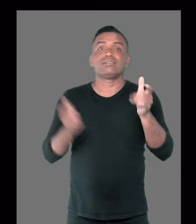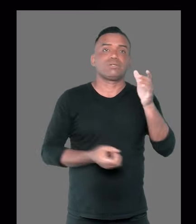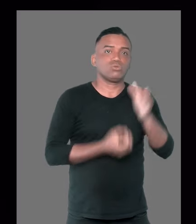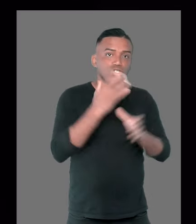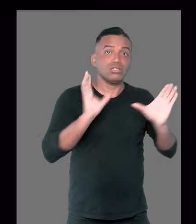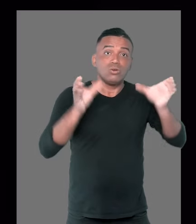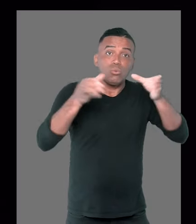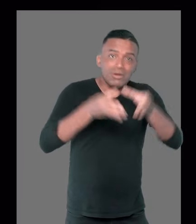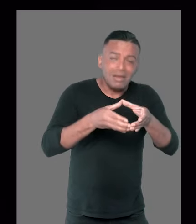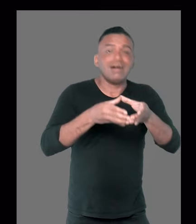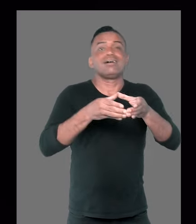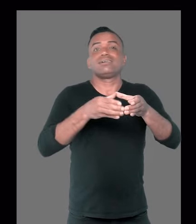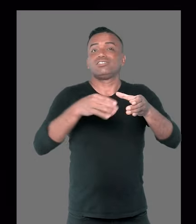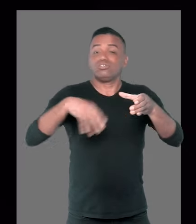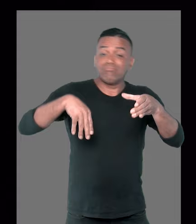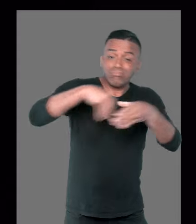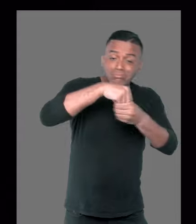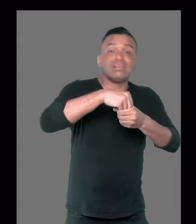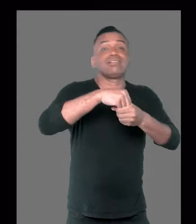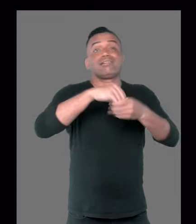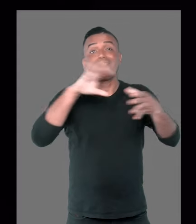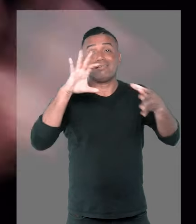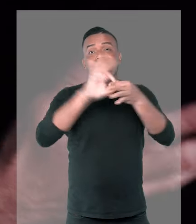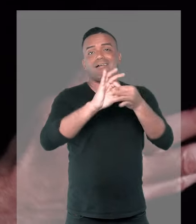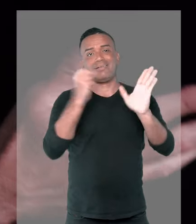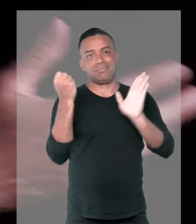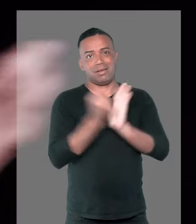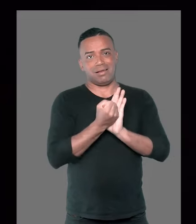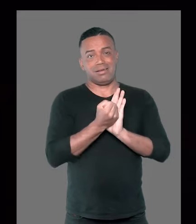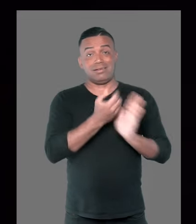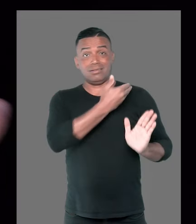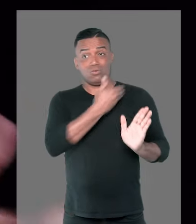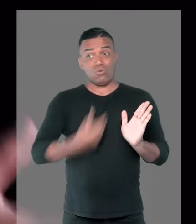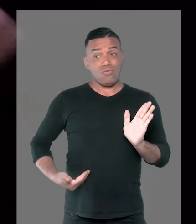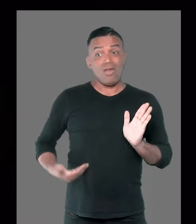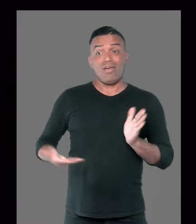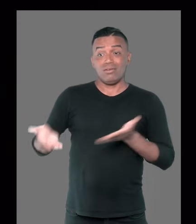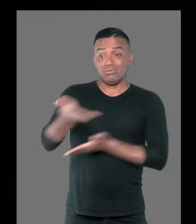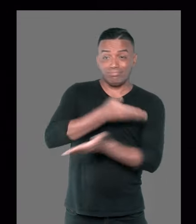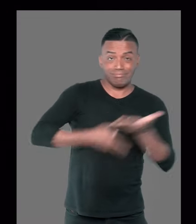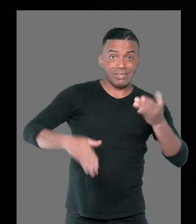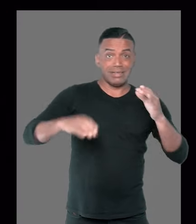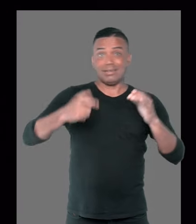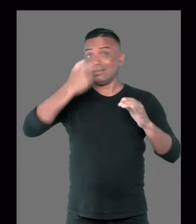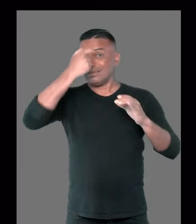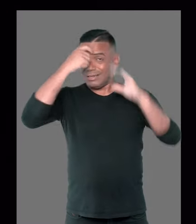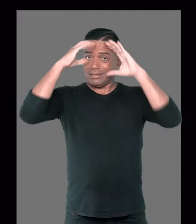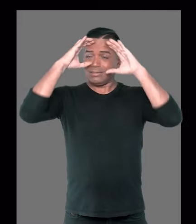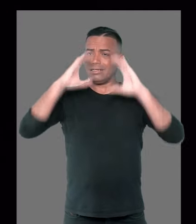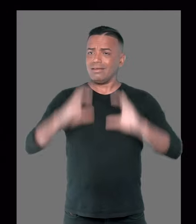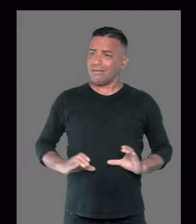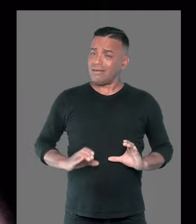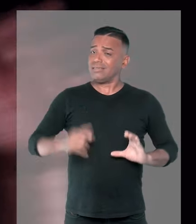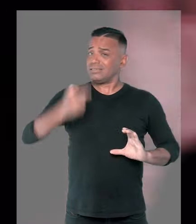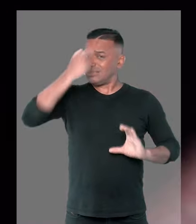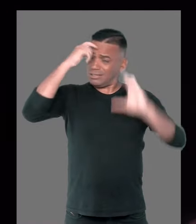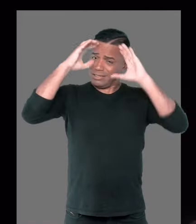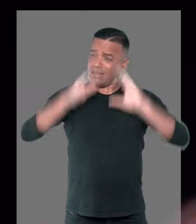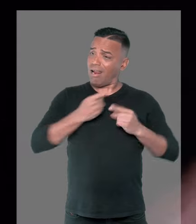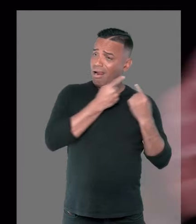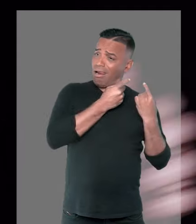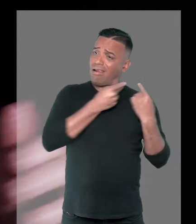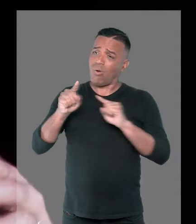ao redor de marcas para que o estado converse com a cidadania porque a cidadania reclame do estado e todas